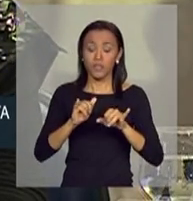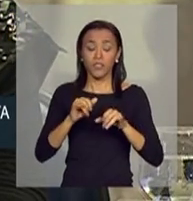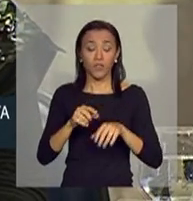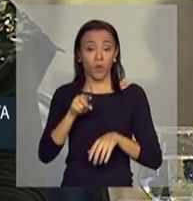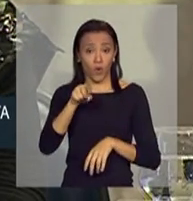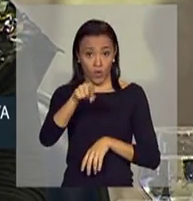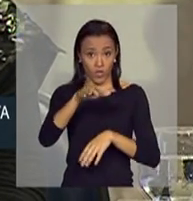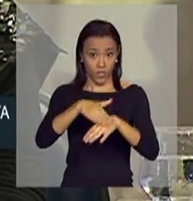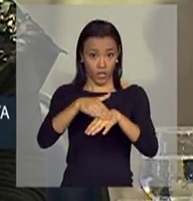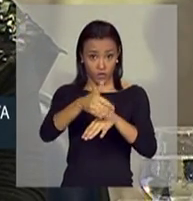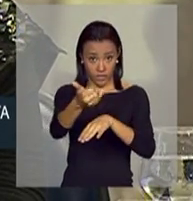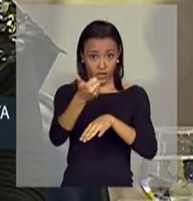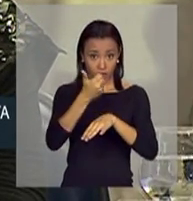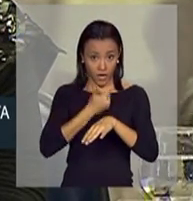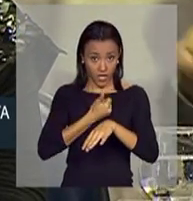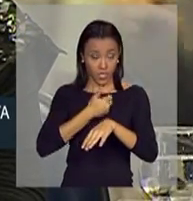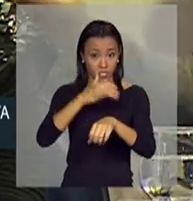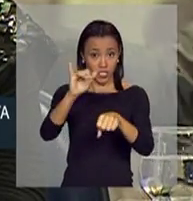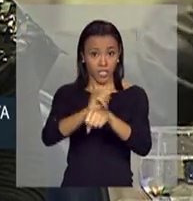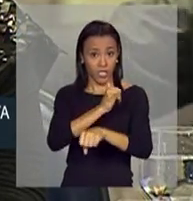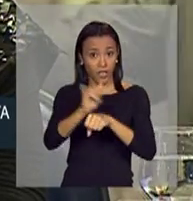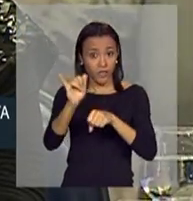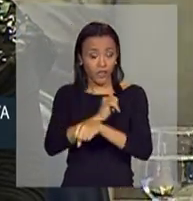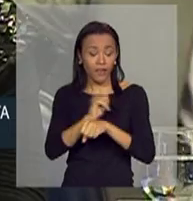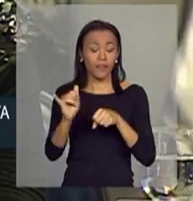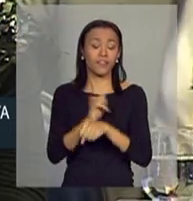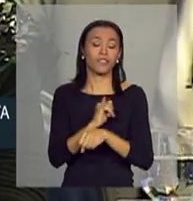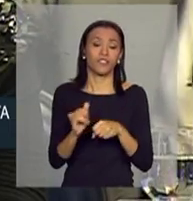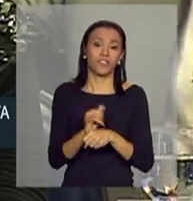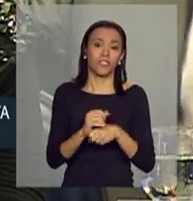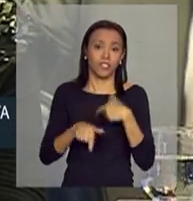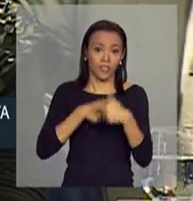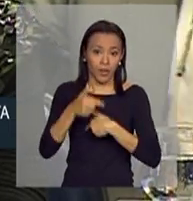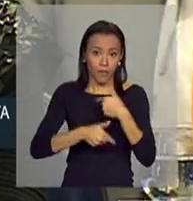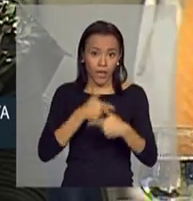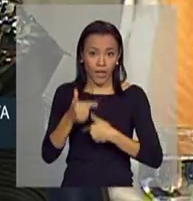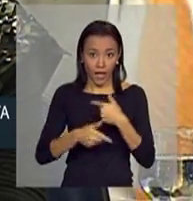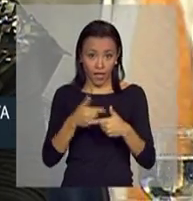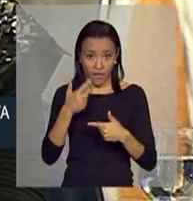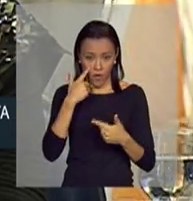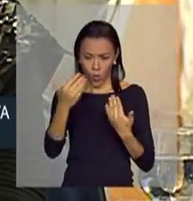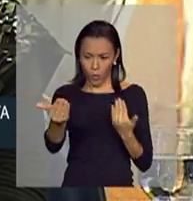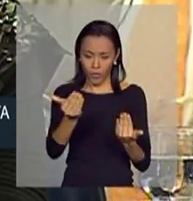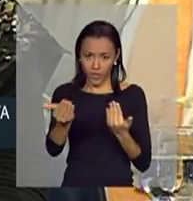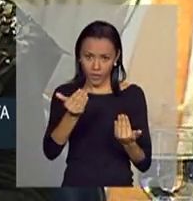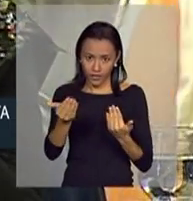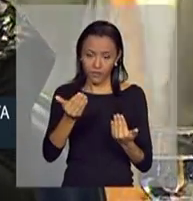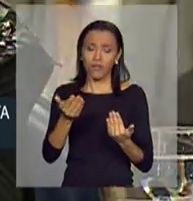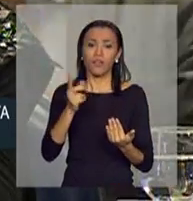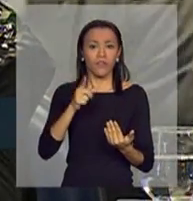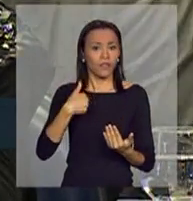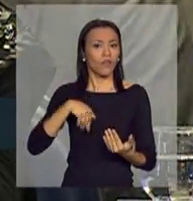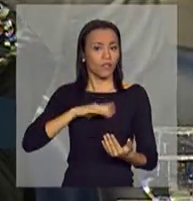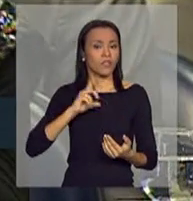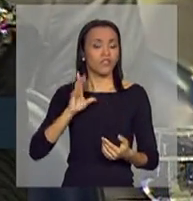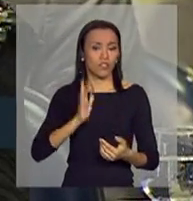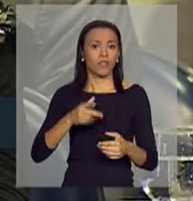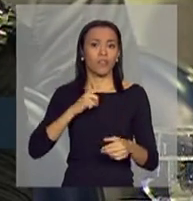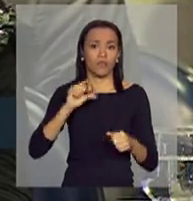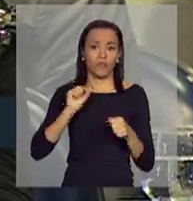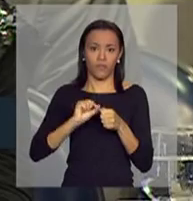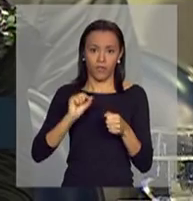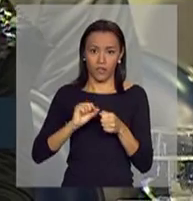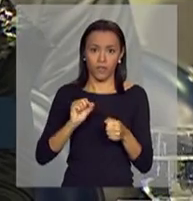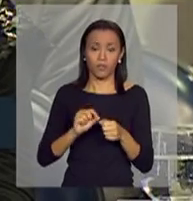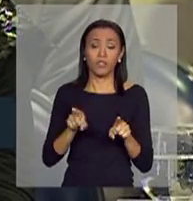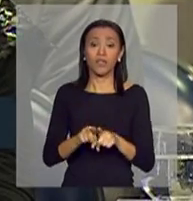você está chamando de metodologia, né, de trabalhar coligindo provas, isso tem sido feito em alguma medida pela Comissão da Verdade e tem